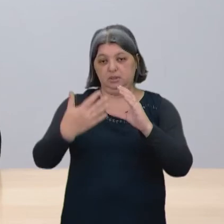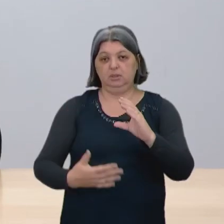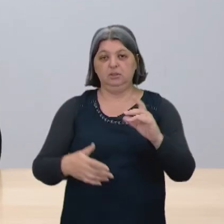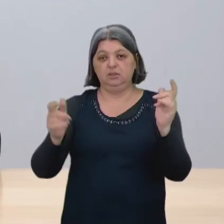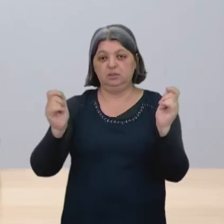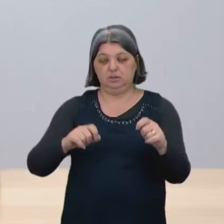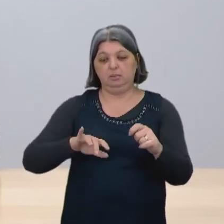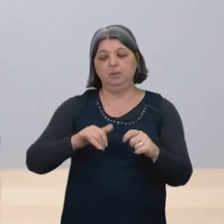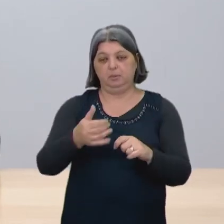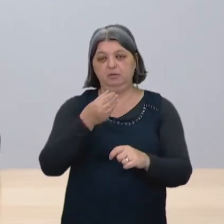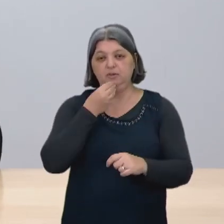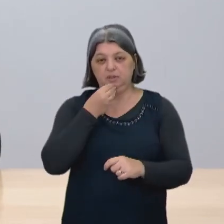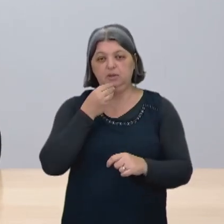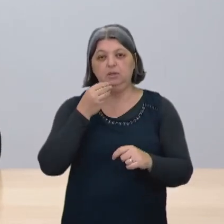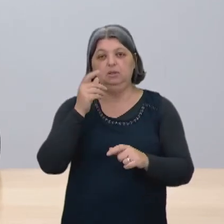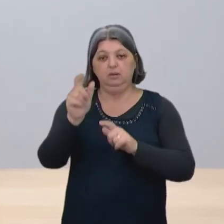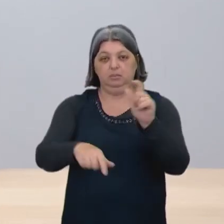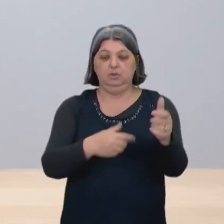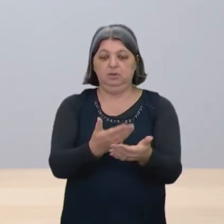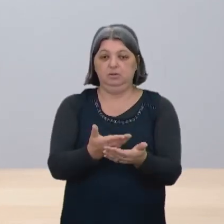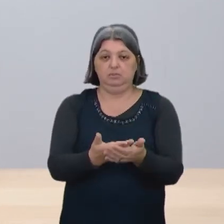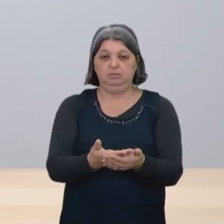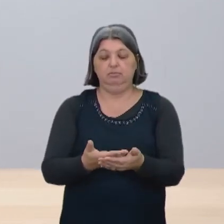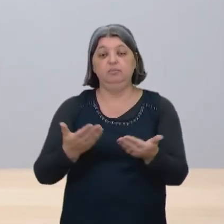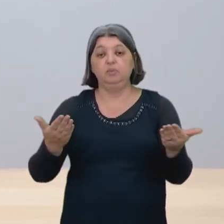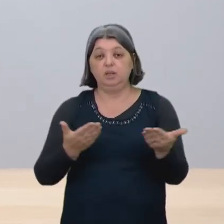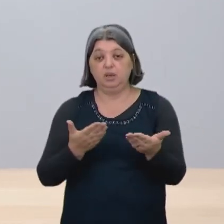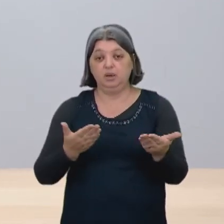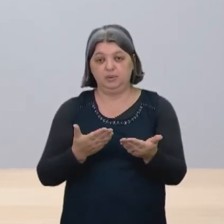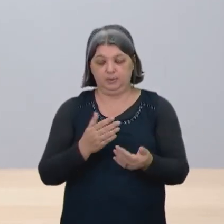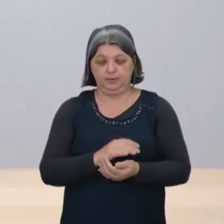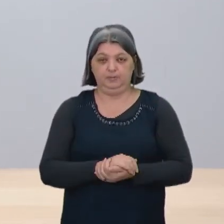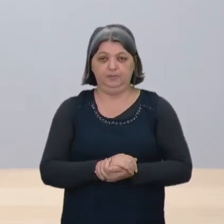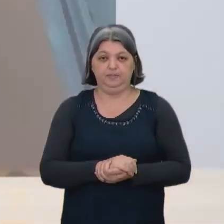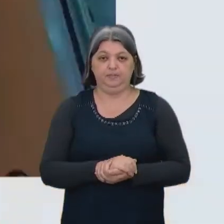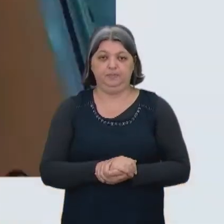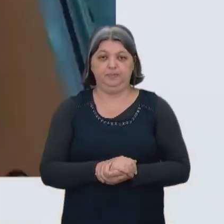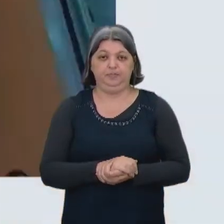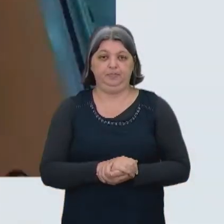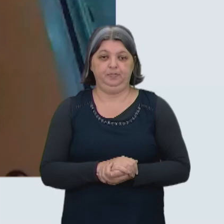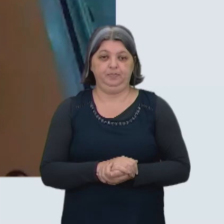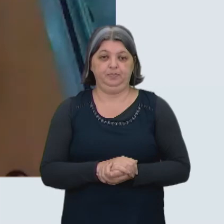ser aproveitadas pelos estudantes. Vamos ouvir o Marcelo Nocelli.